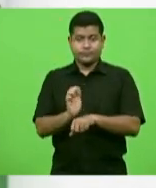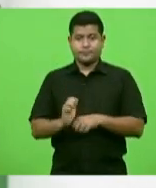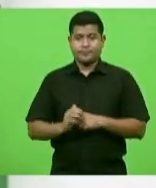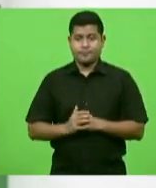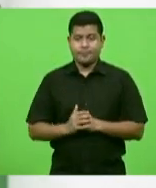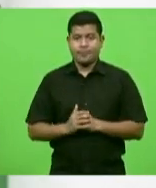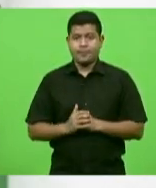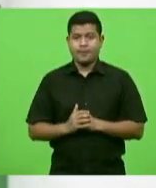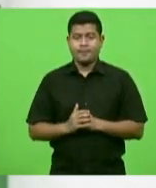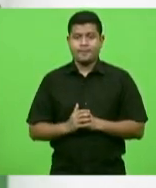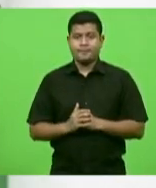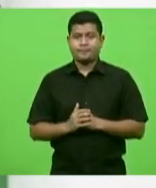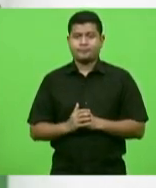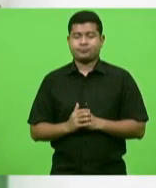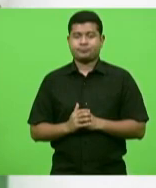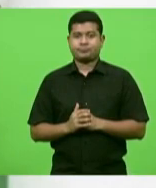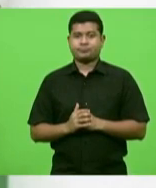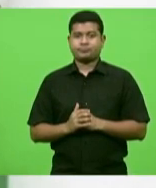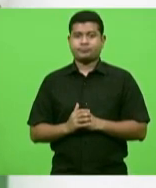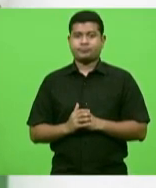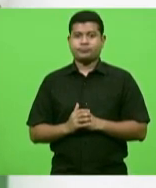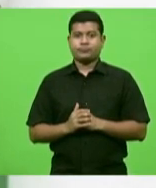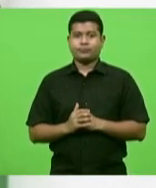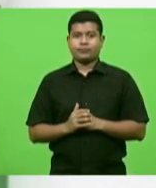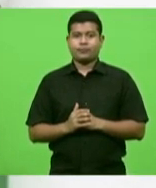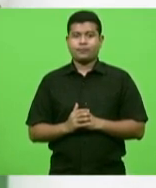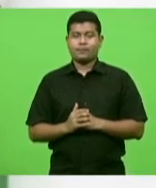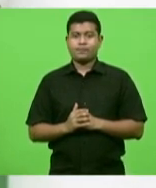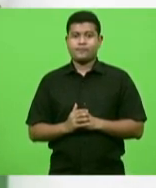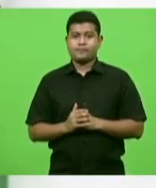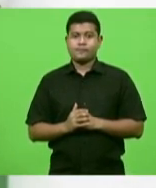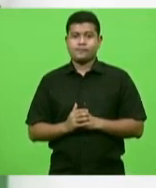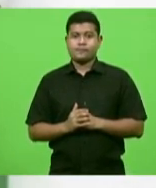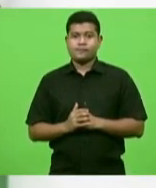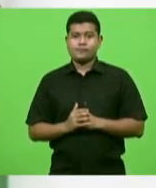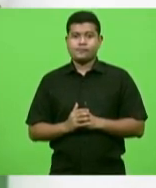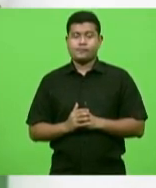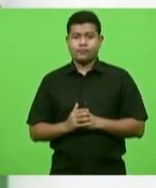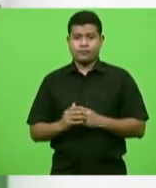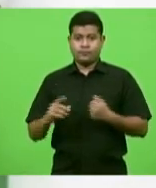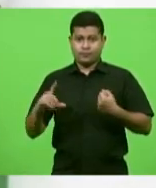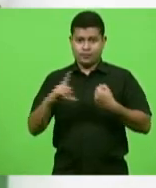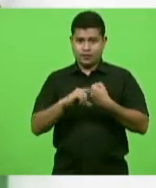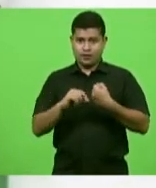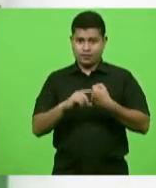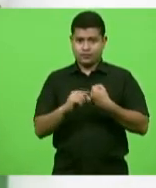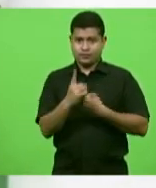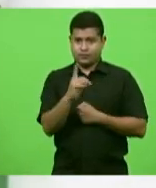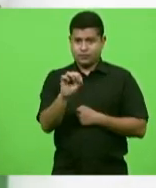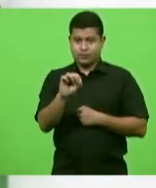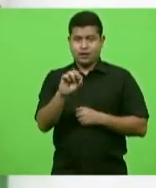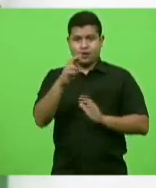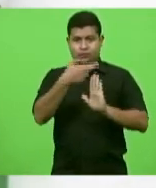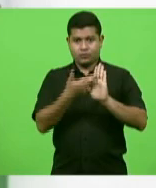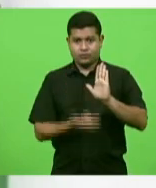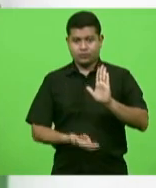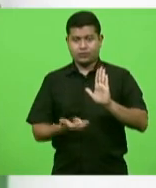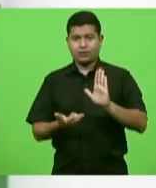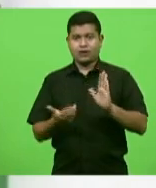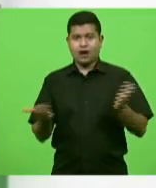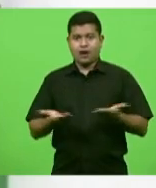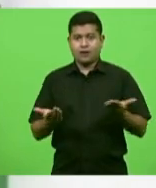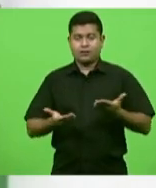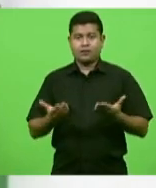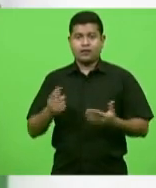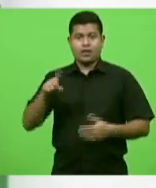Silva E aí de acordo com o artigo 10 do roteiro a previsão Então é pelo